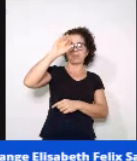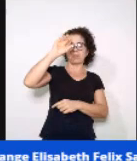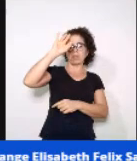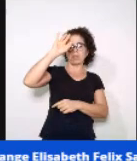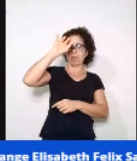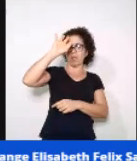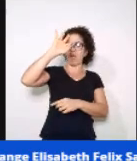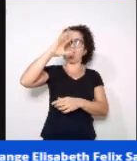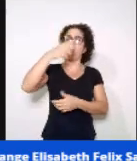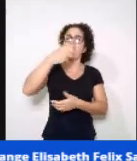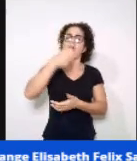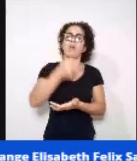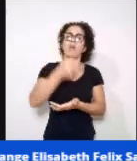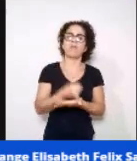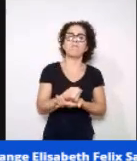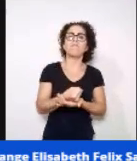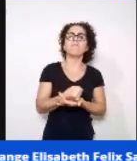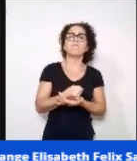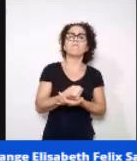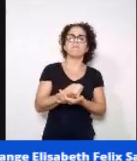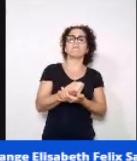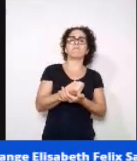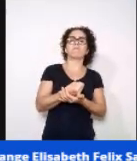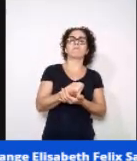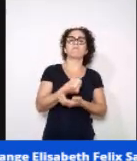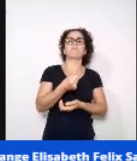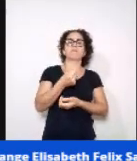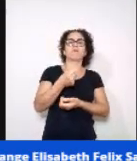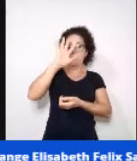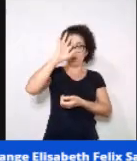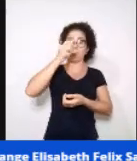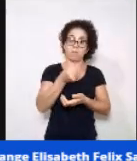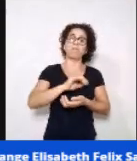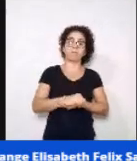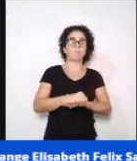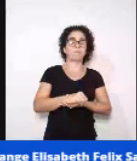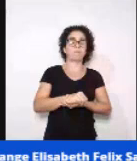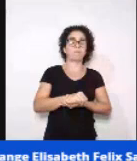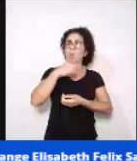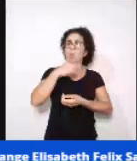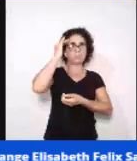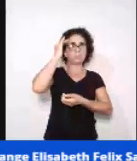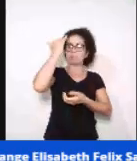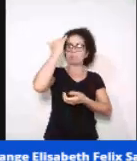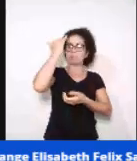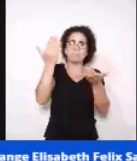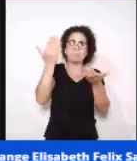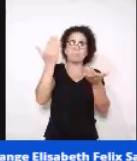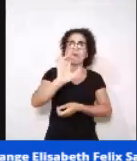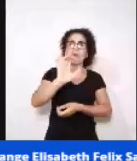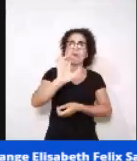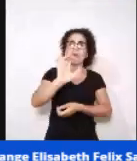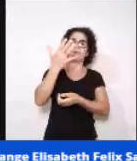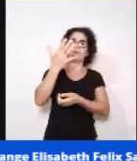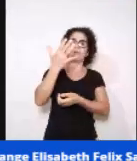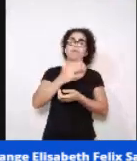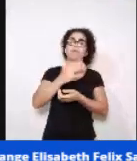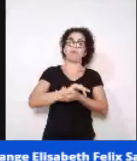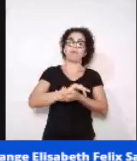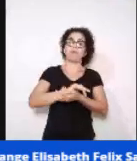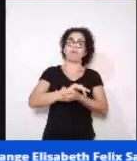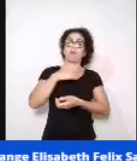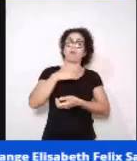acontecendo. Entenderam? Então, o quociente de inteligência e o quociente emocional precisam trabalhar juntos. No